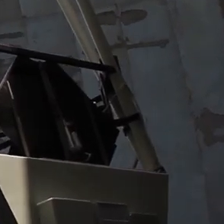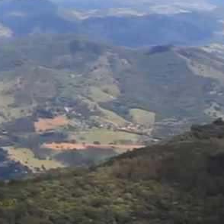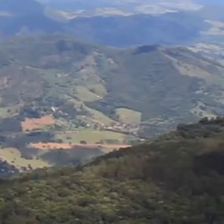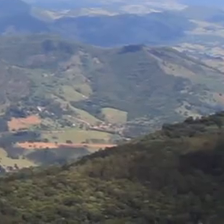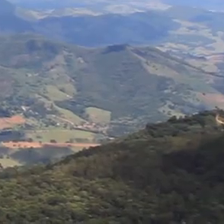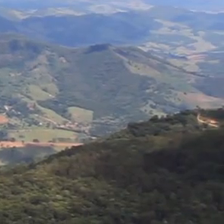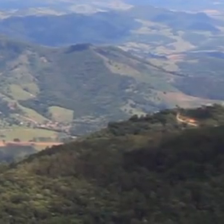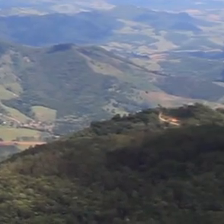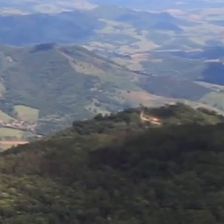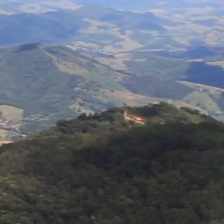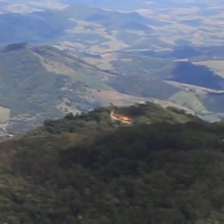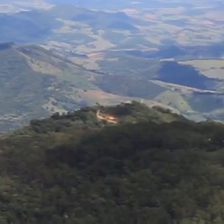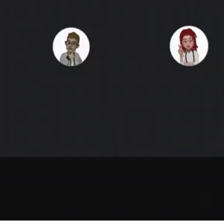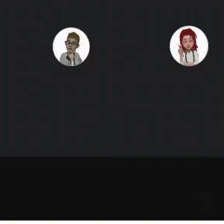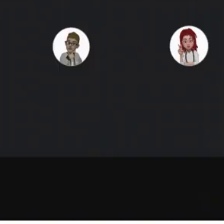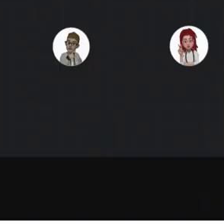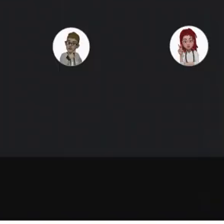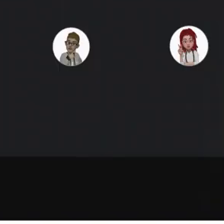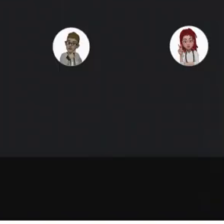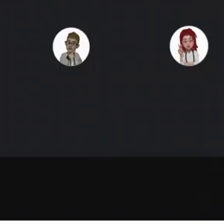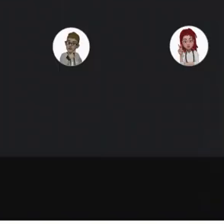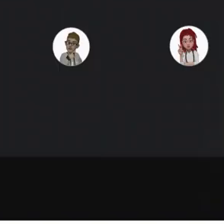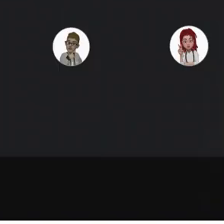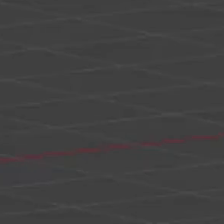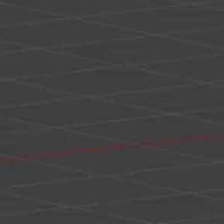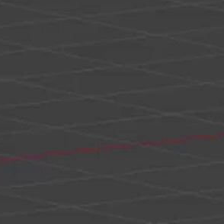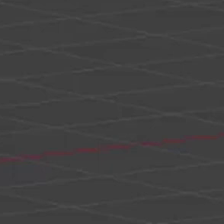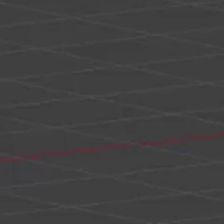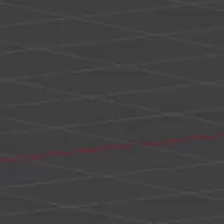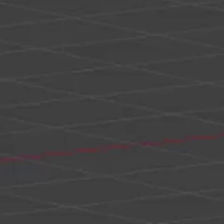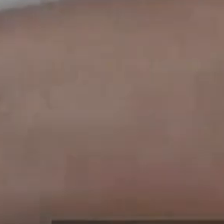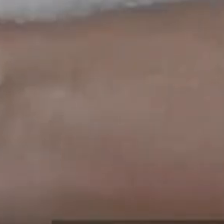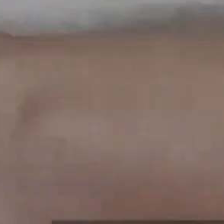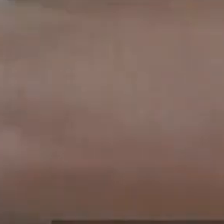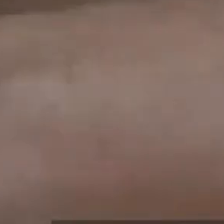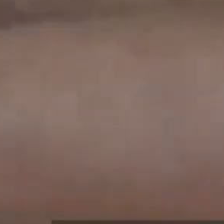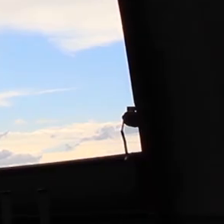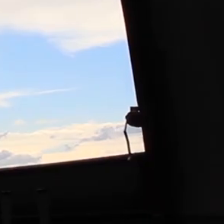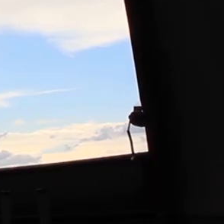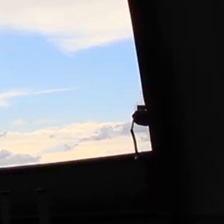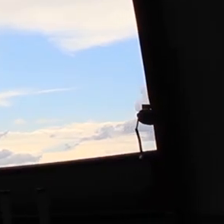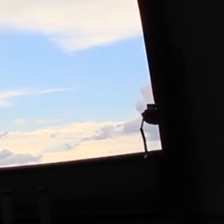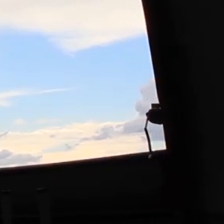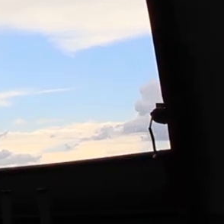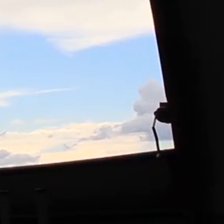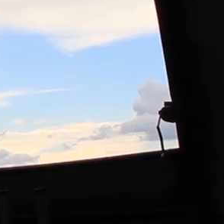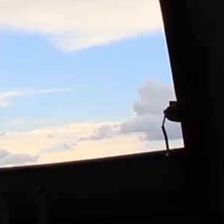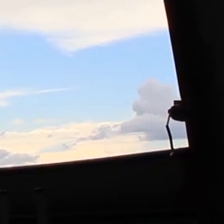Programa WASH vai começar. Ciência e cultura, vamos brincar? Na, na, na, na, na, na, na, na, na, na, na.